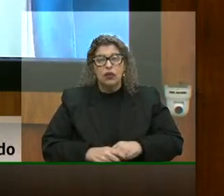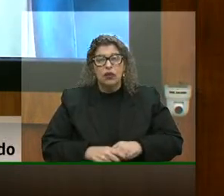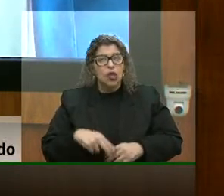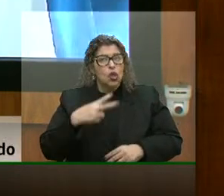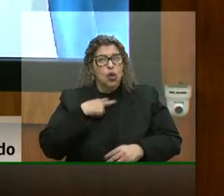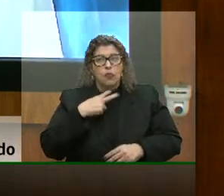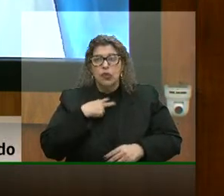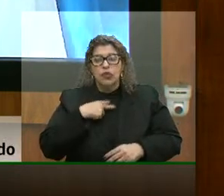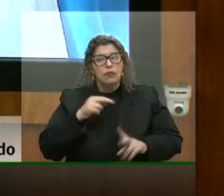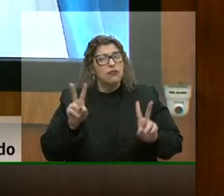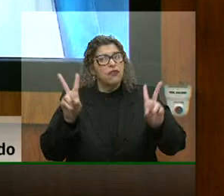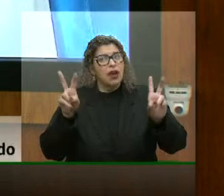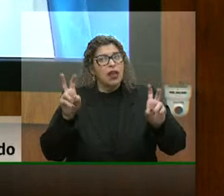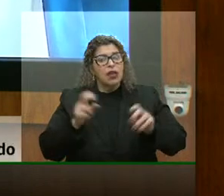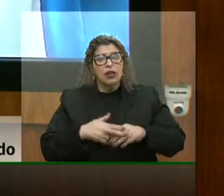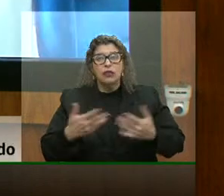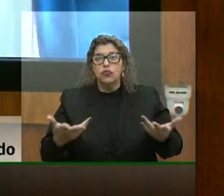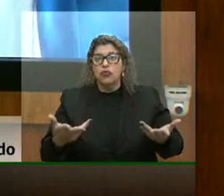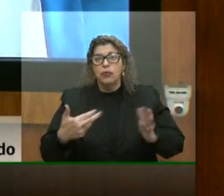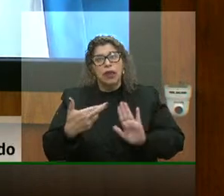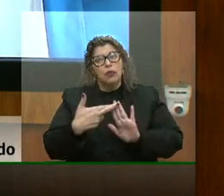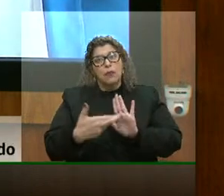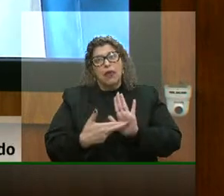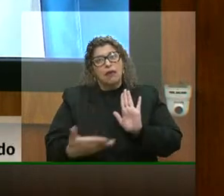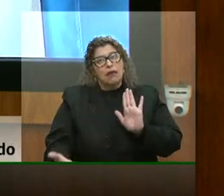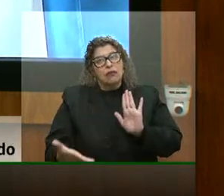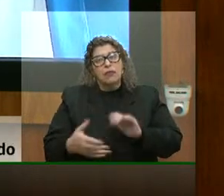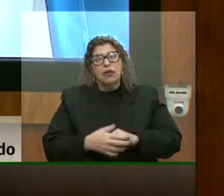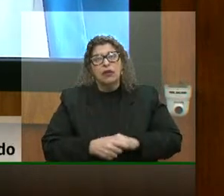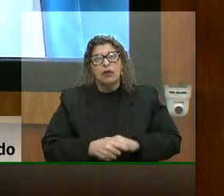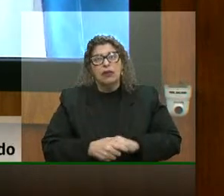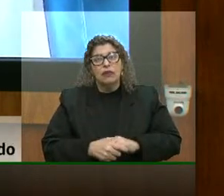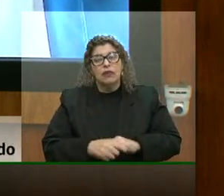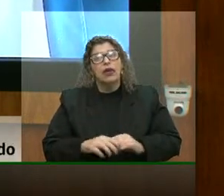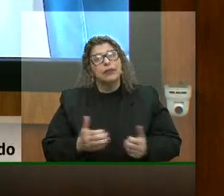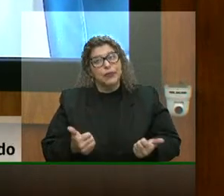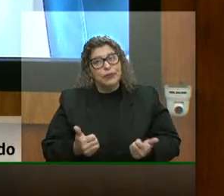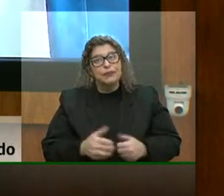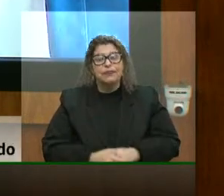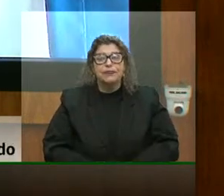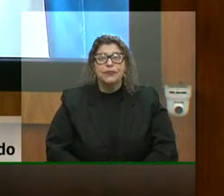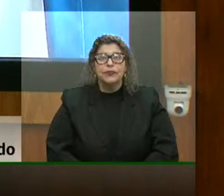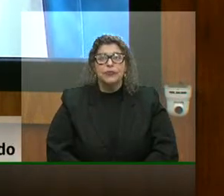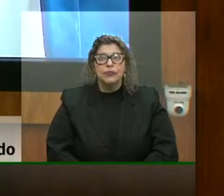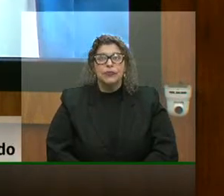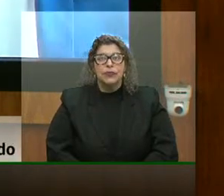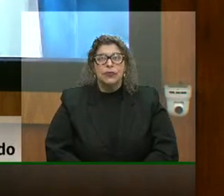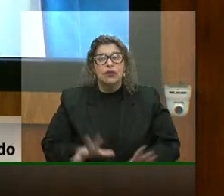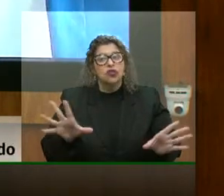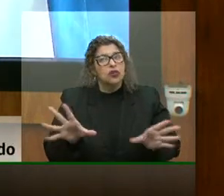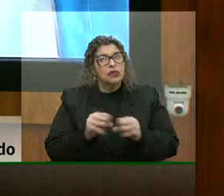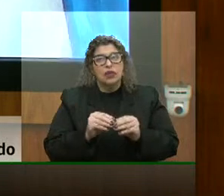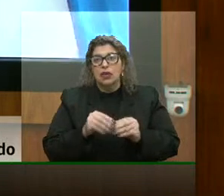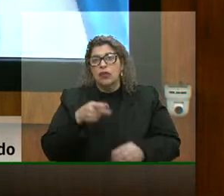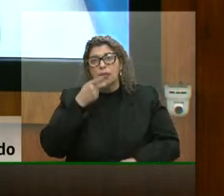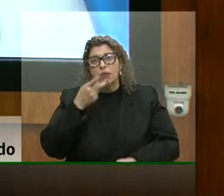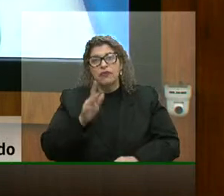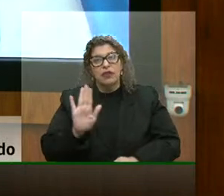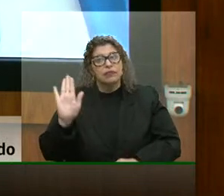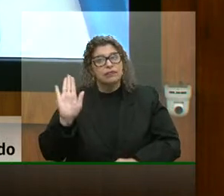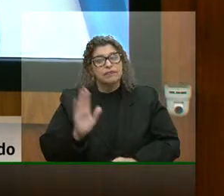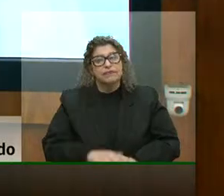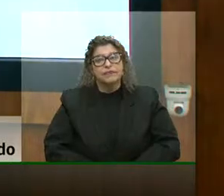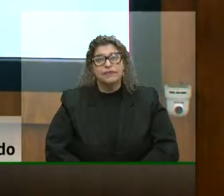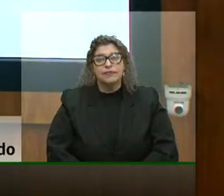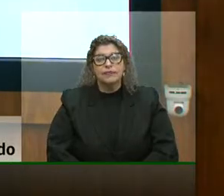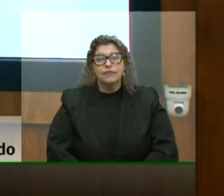podemos falar nesse tipo de regime que nós temos aqui, presidente. Tá bem, mas, tá bem, mano. Se me permitir, então eu encerro minha manifestação. Não é